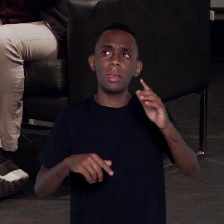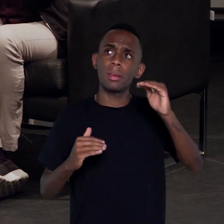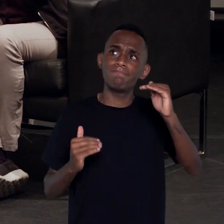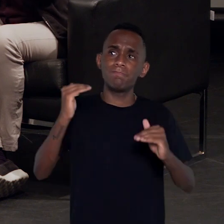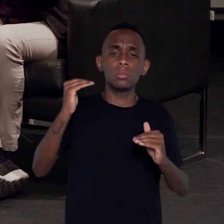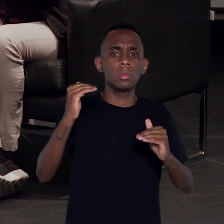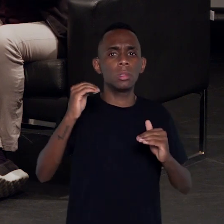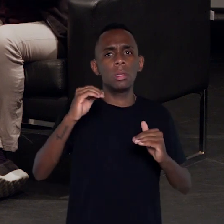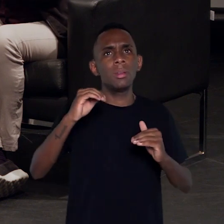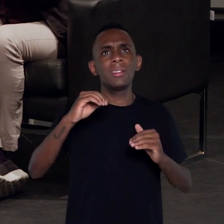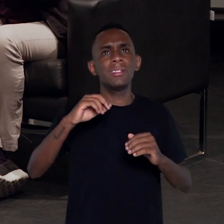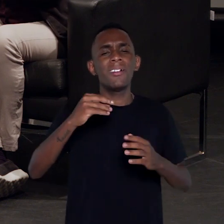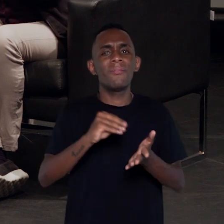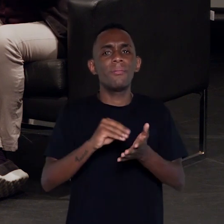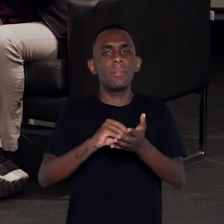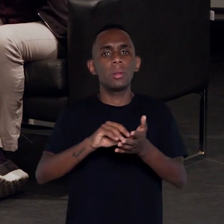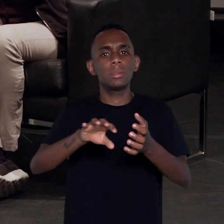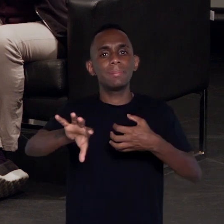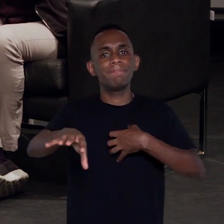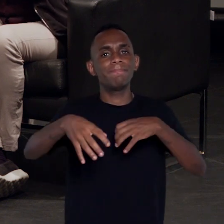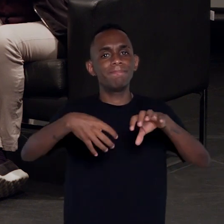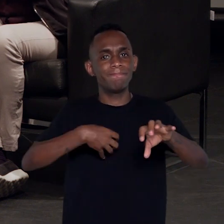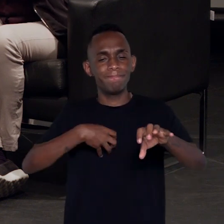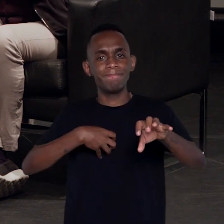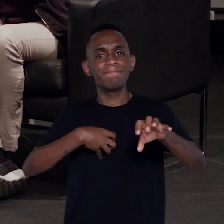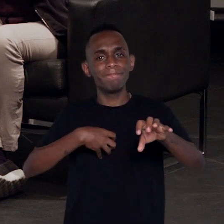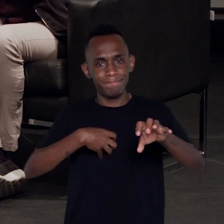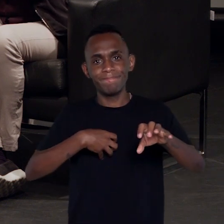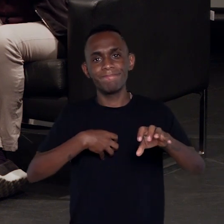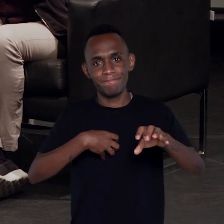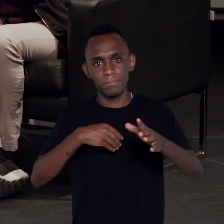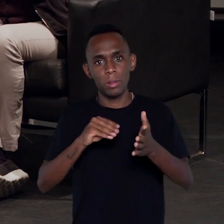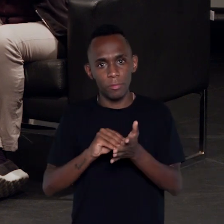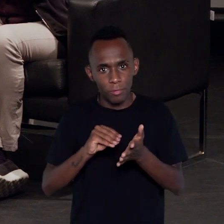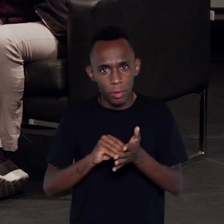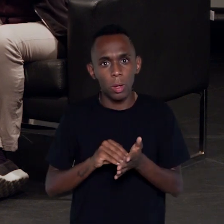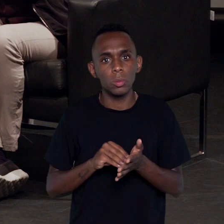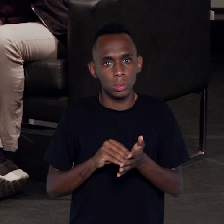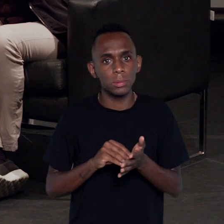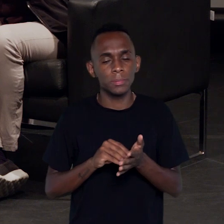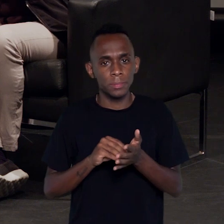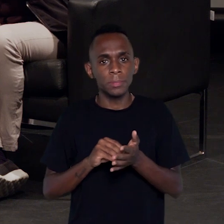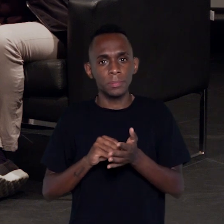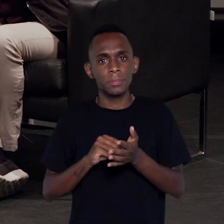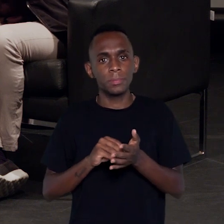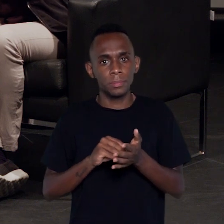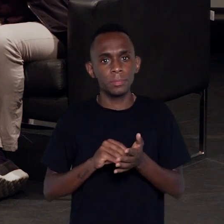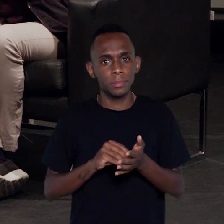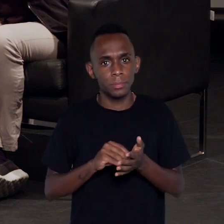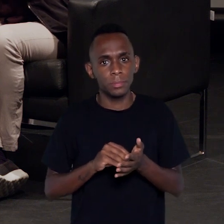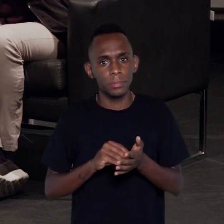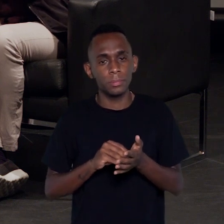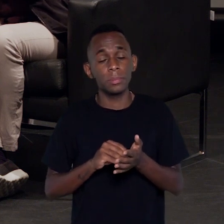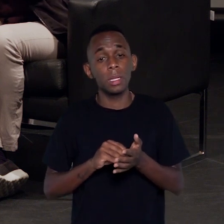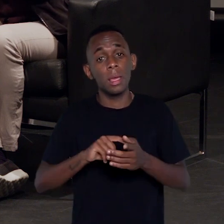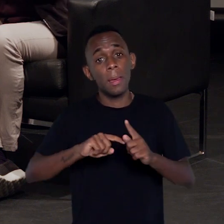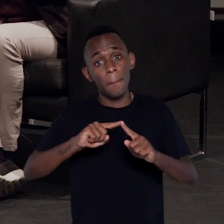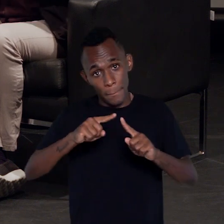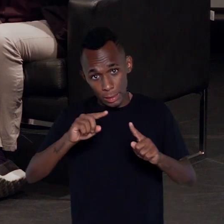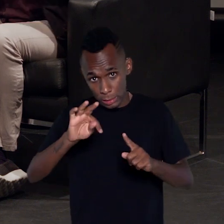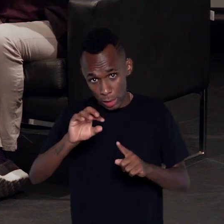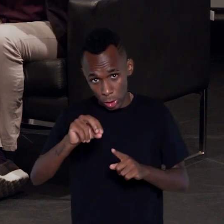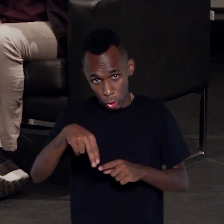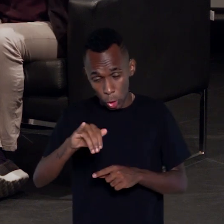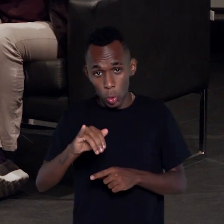quase nunca é se colocar no lugar do outro, né? A alteridade, a outremização que a Toni